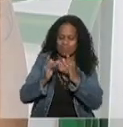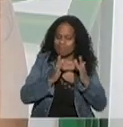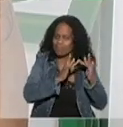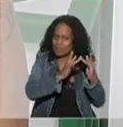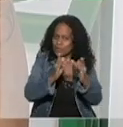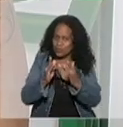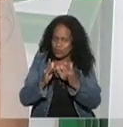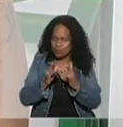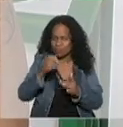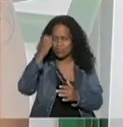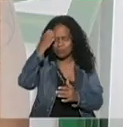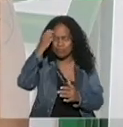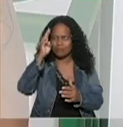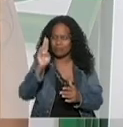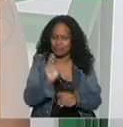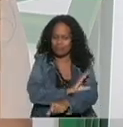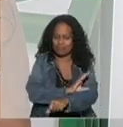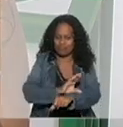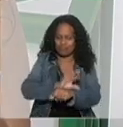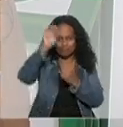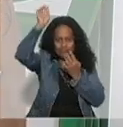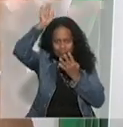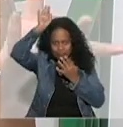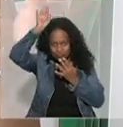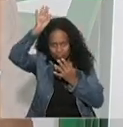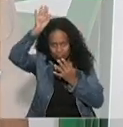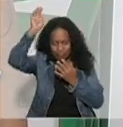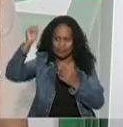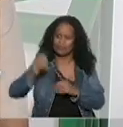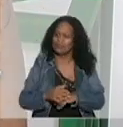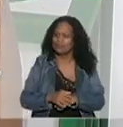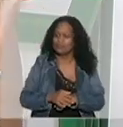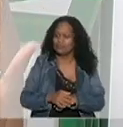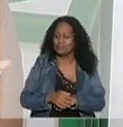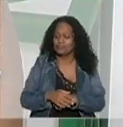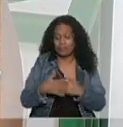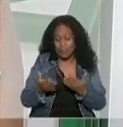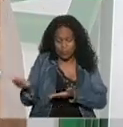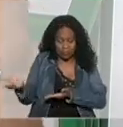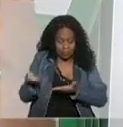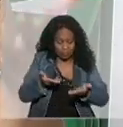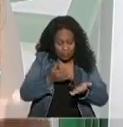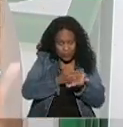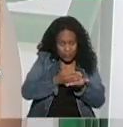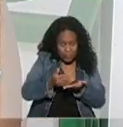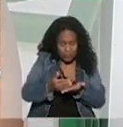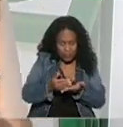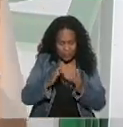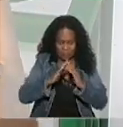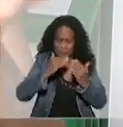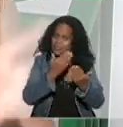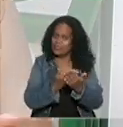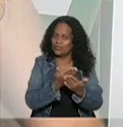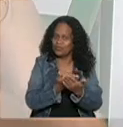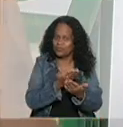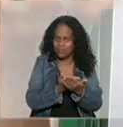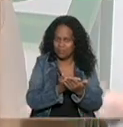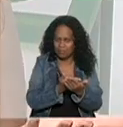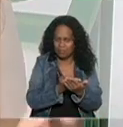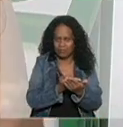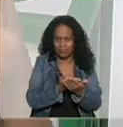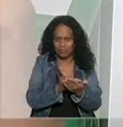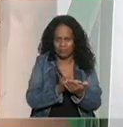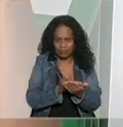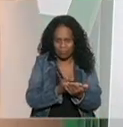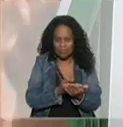OGA, por uma sorte, que foi uma escolha minha entrar no OGA. Minha mãe me deu a chance de escolher entre algumas escolas. Eu